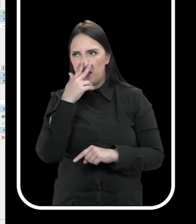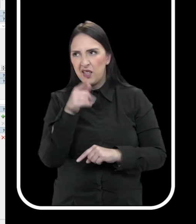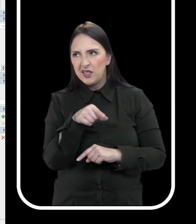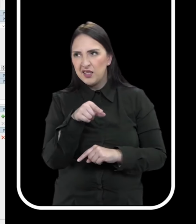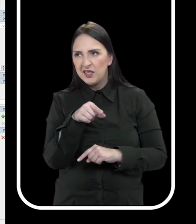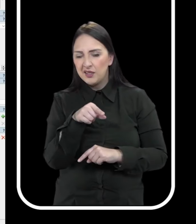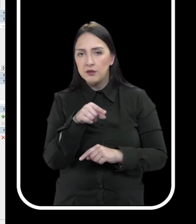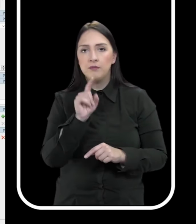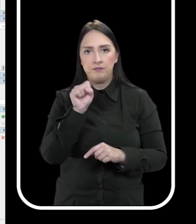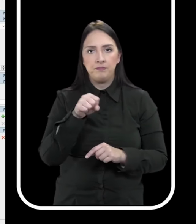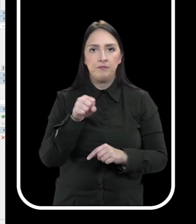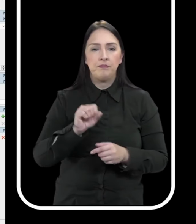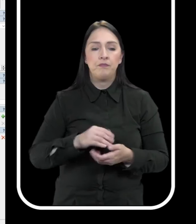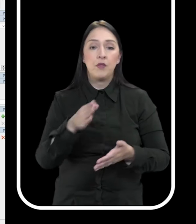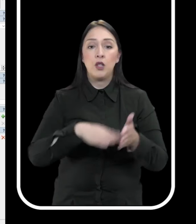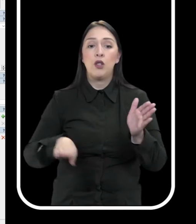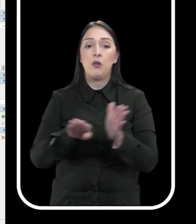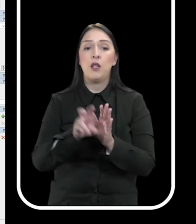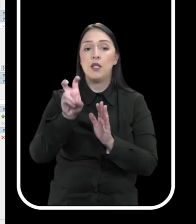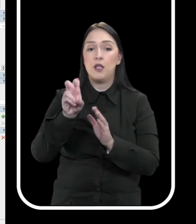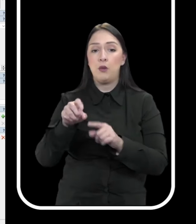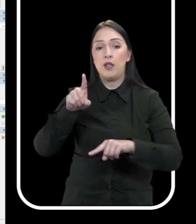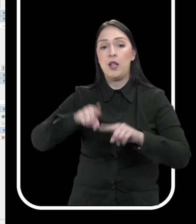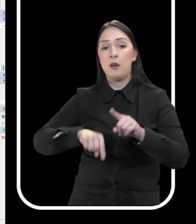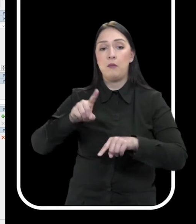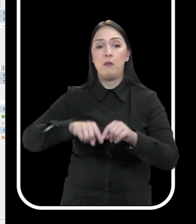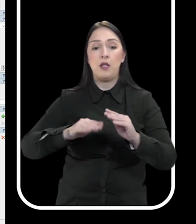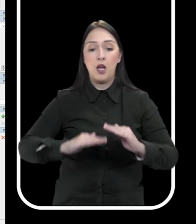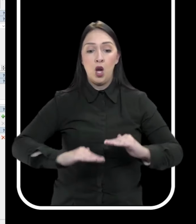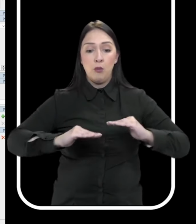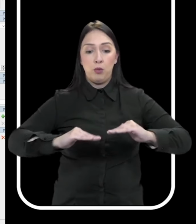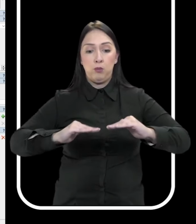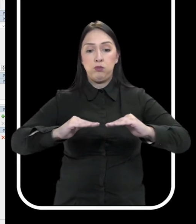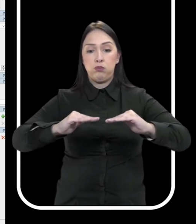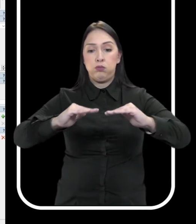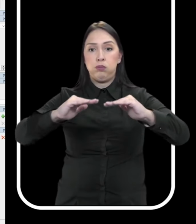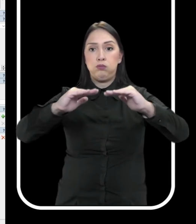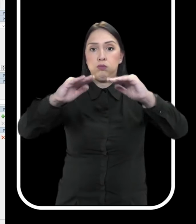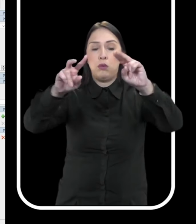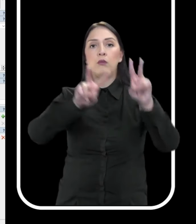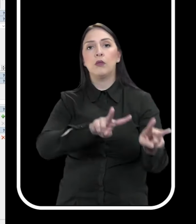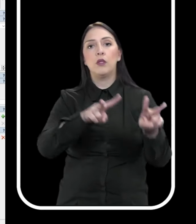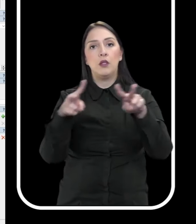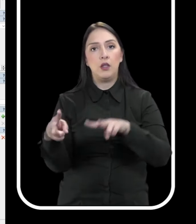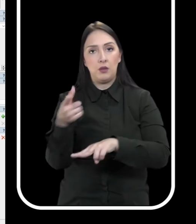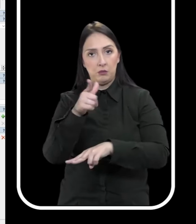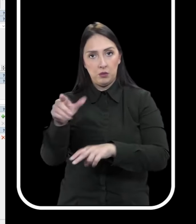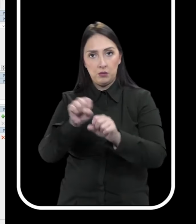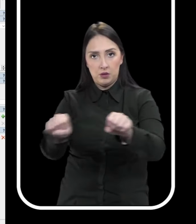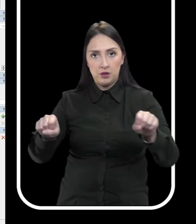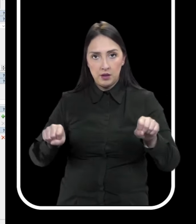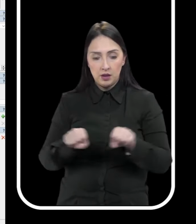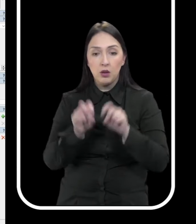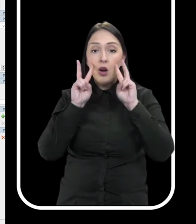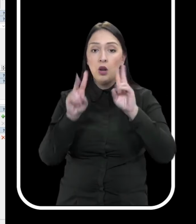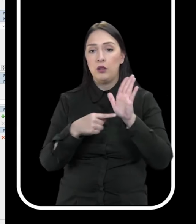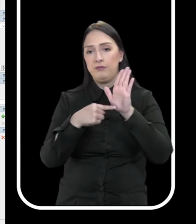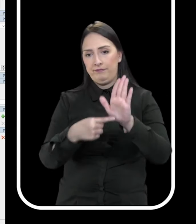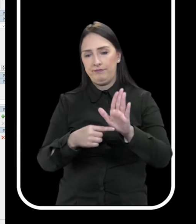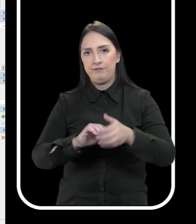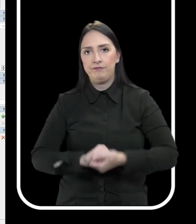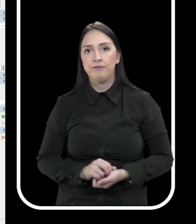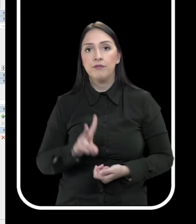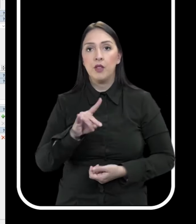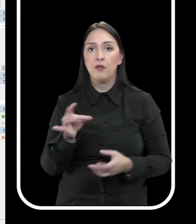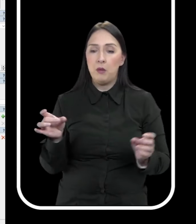se não me falha a memória, isso, 50 peças. Quando chegar em 50 peças, a empilhadeira vai ser chamada para fazer a transferência, pronto, transferir o